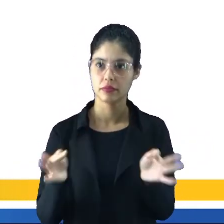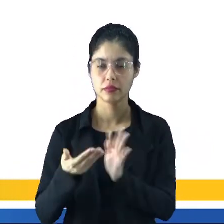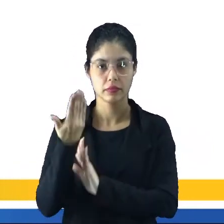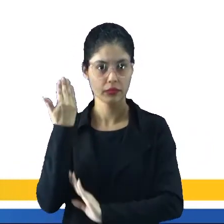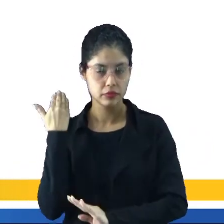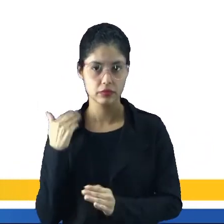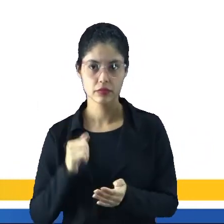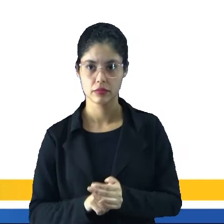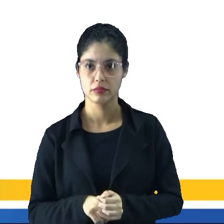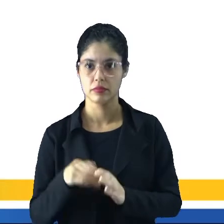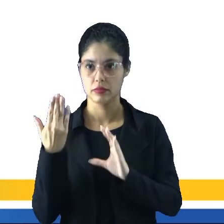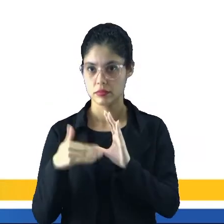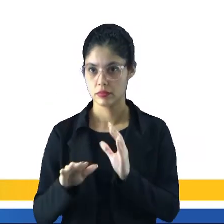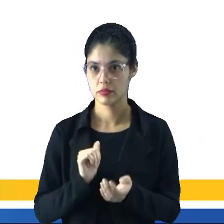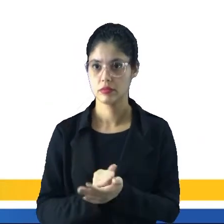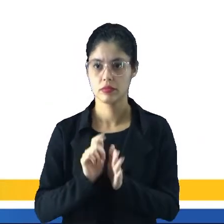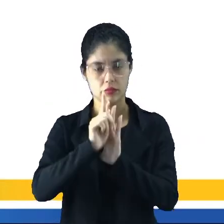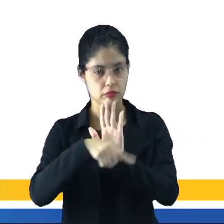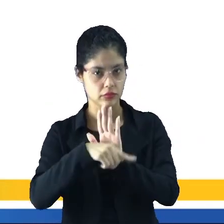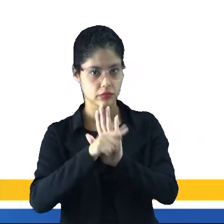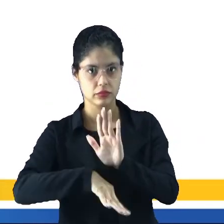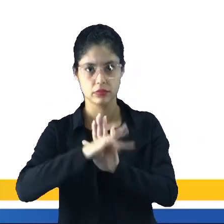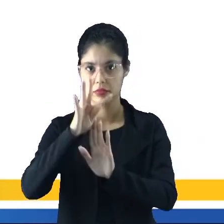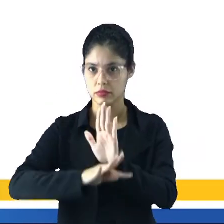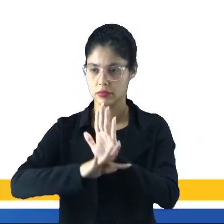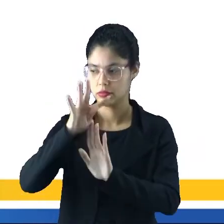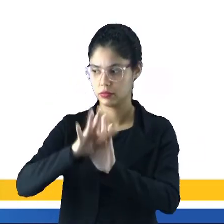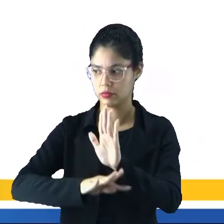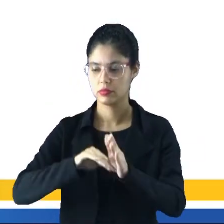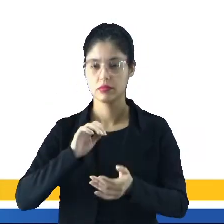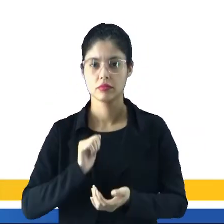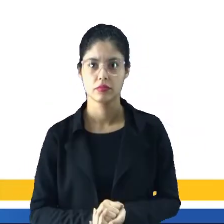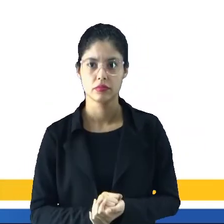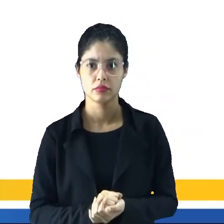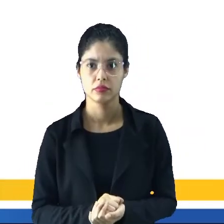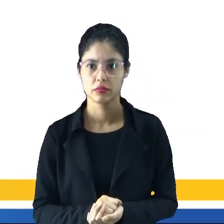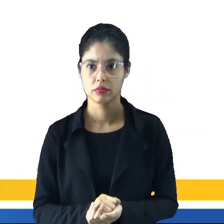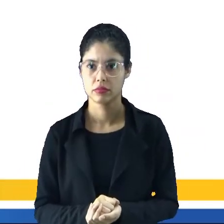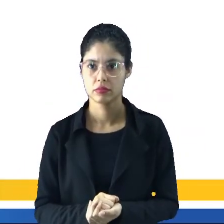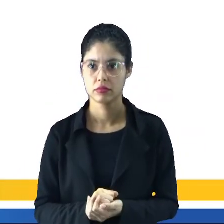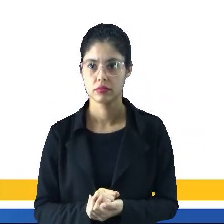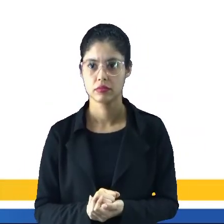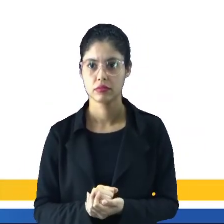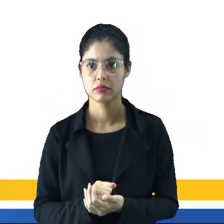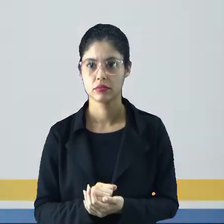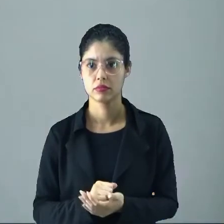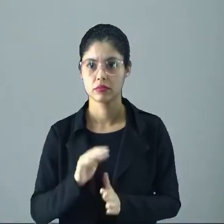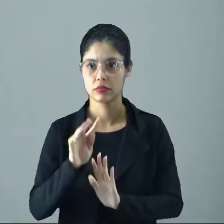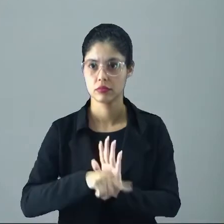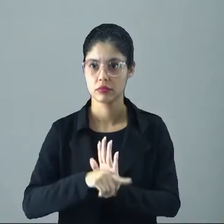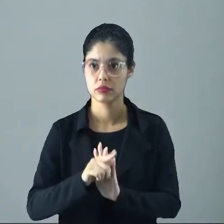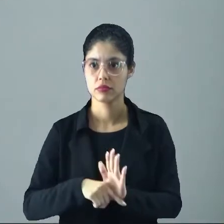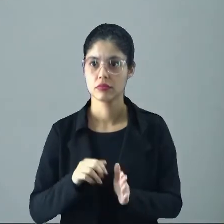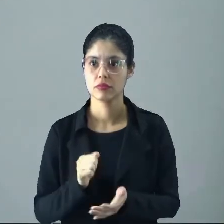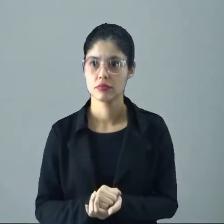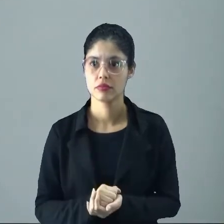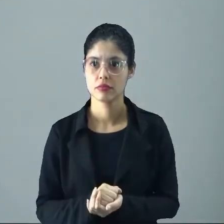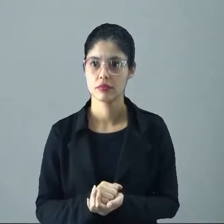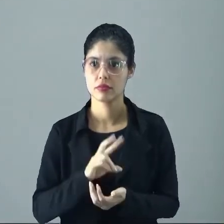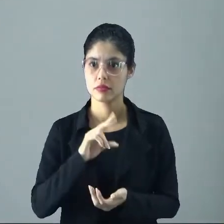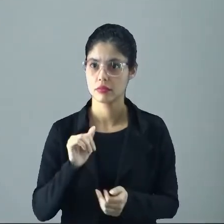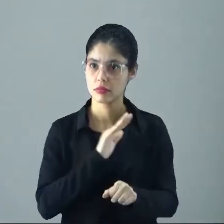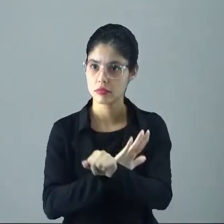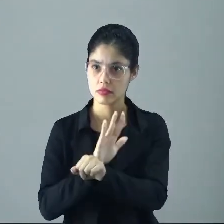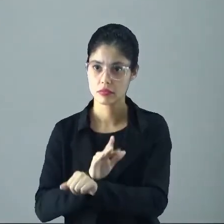frases anteriores e posteriores, o gênero textual. Gente, o gênero textual, ele